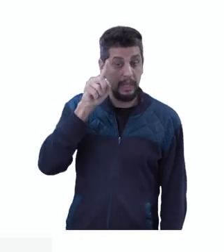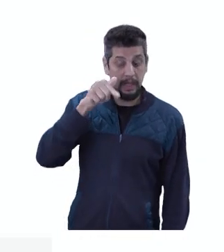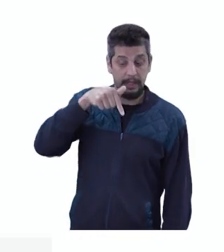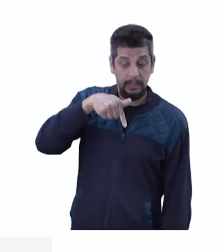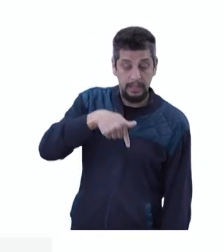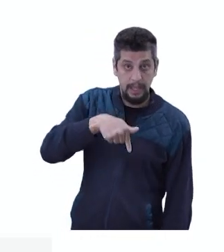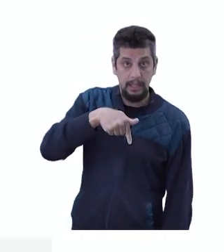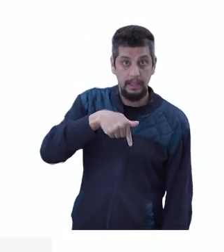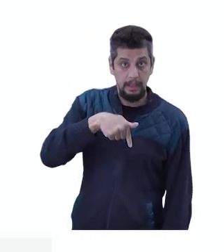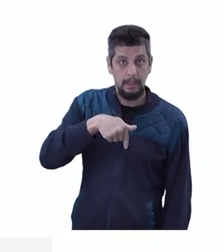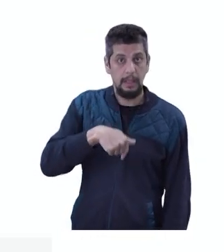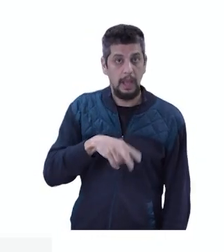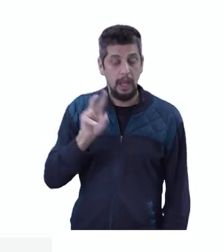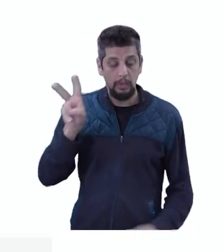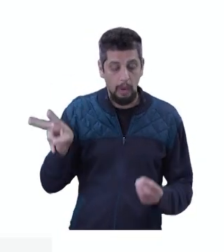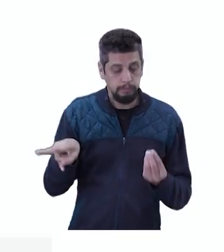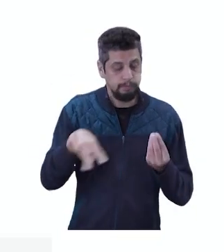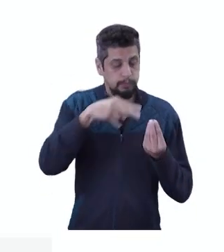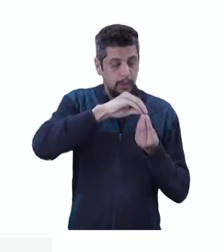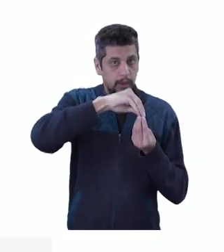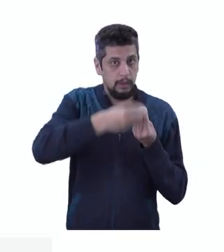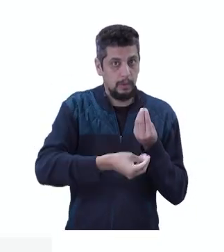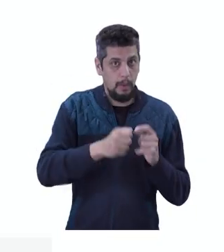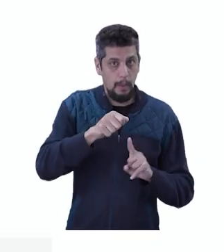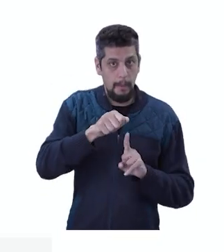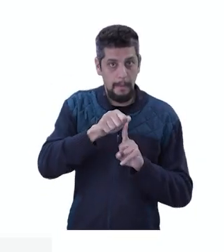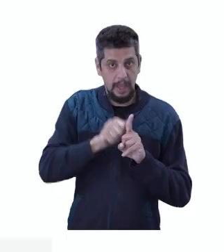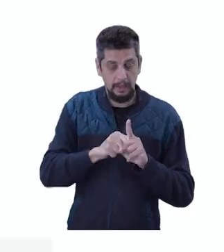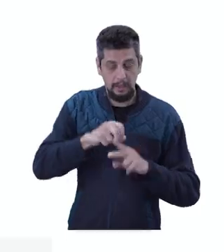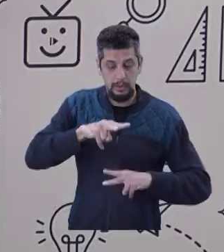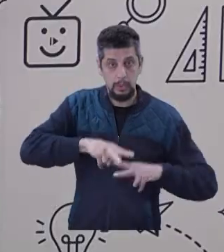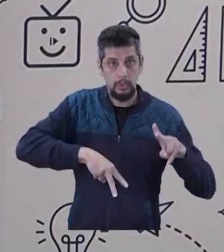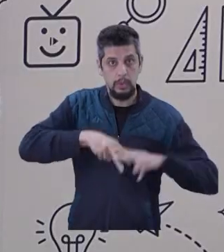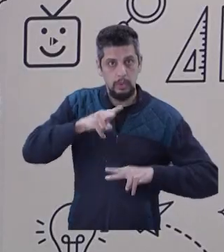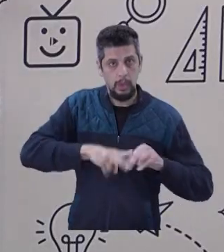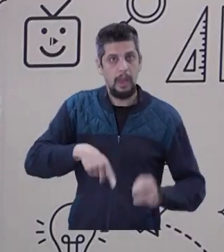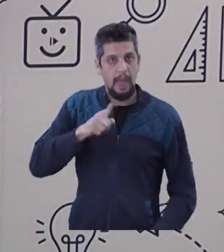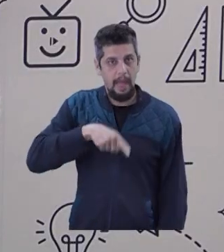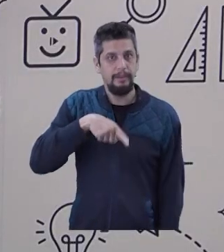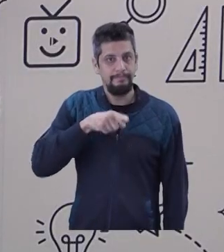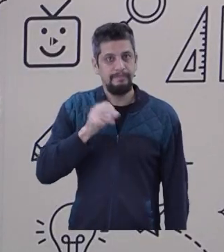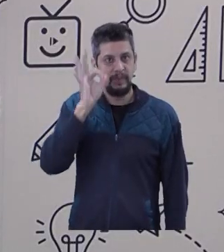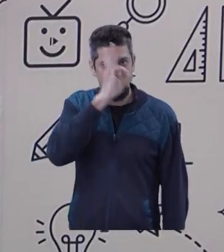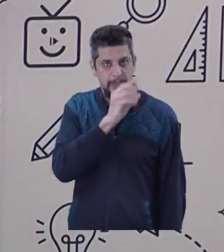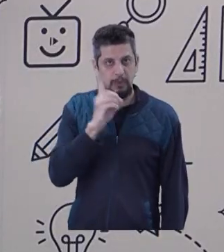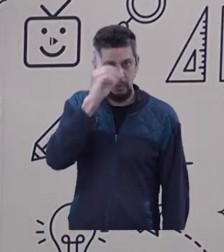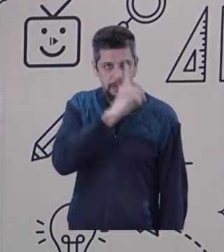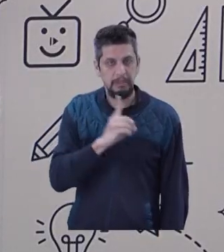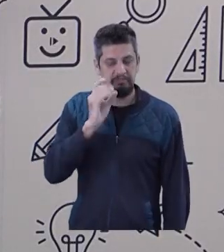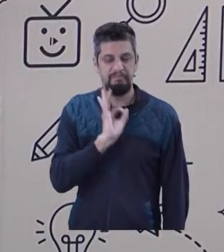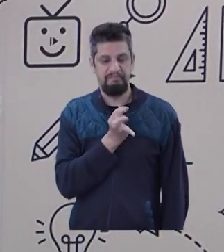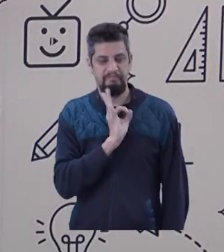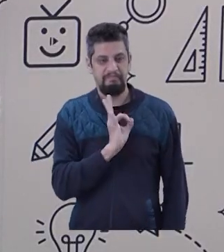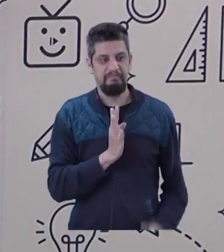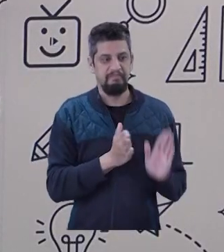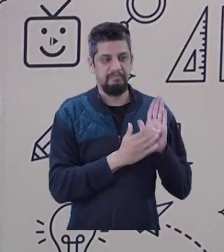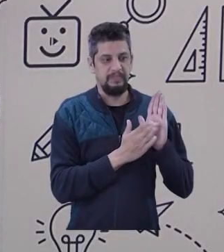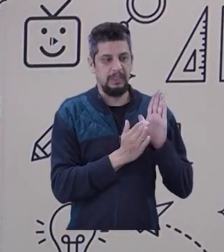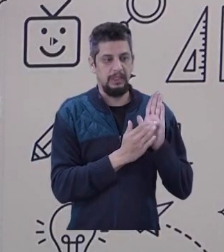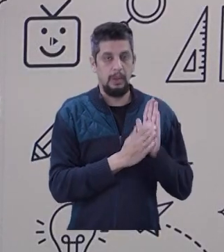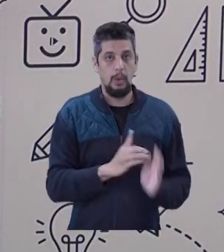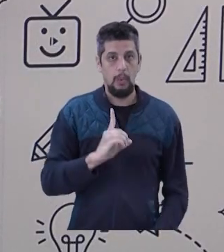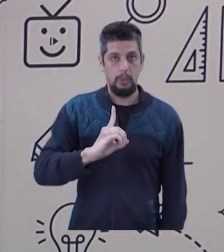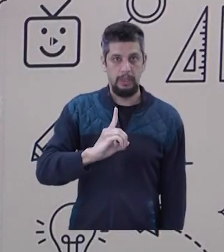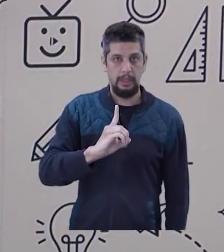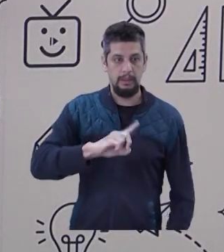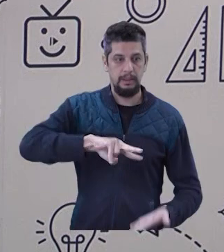Dia 7, aqui era só a gente olhar o dia 7 do mês de junho, que está no domingo. Isso mesmo. Tudo bem,